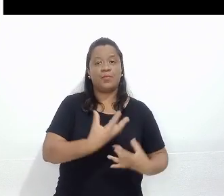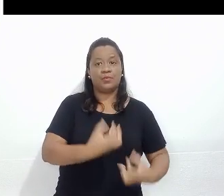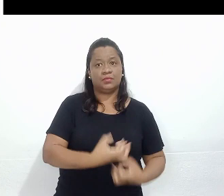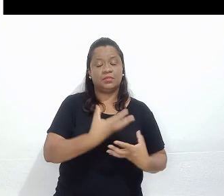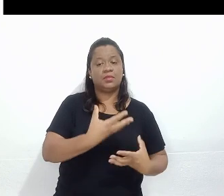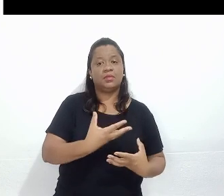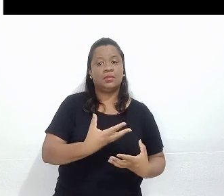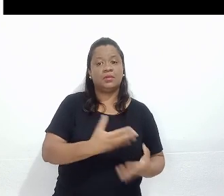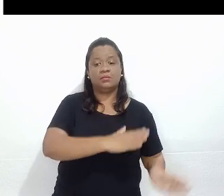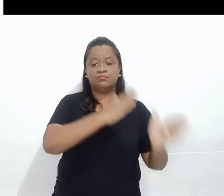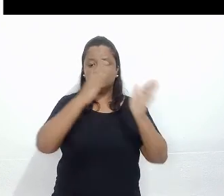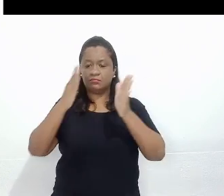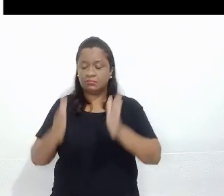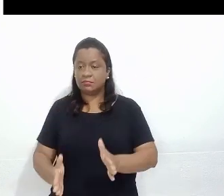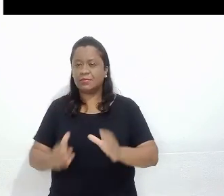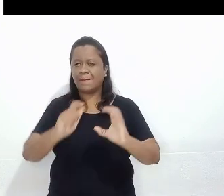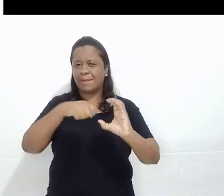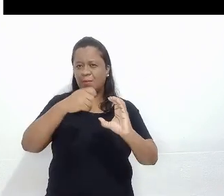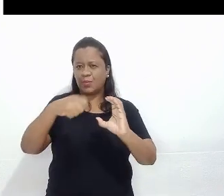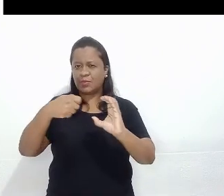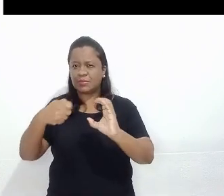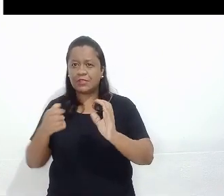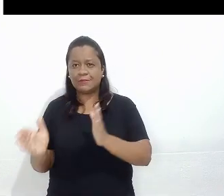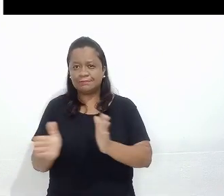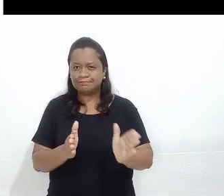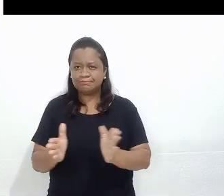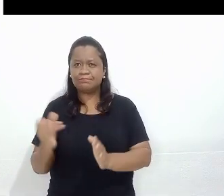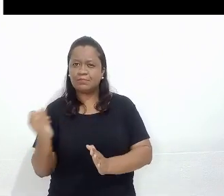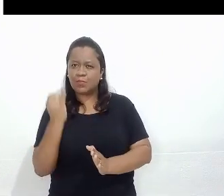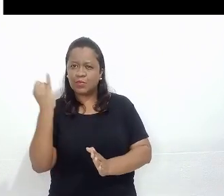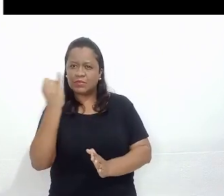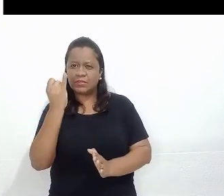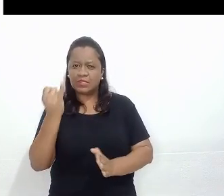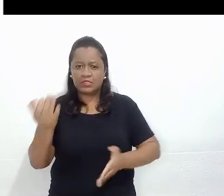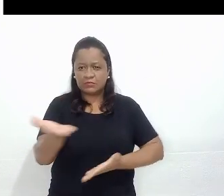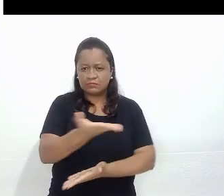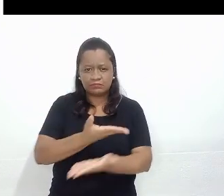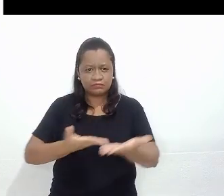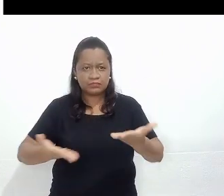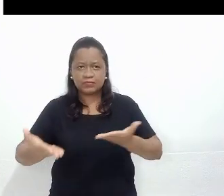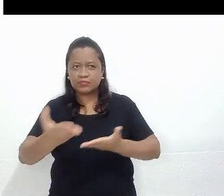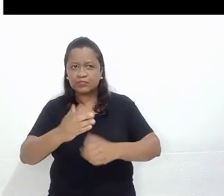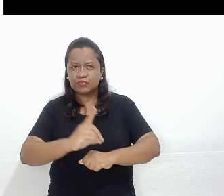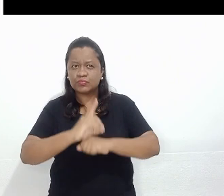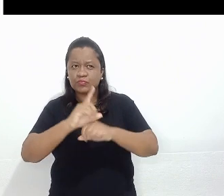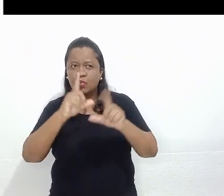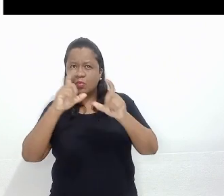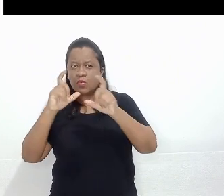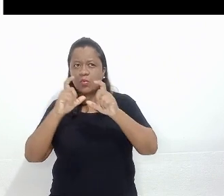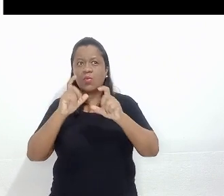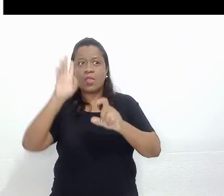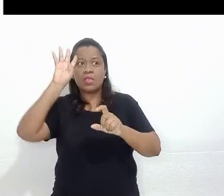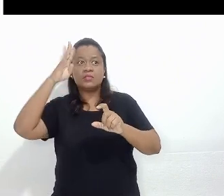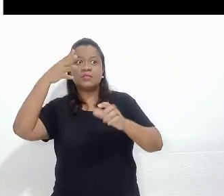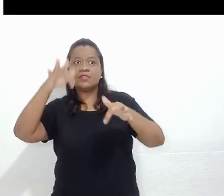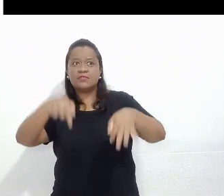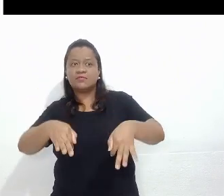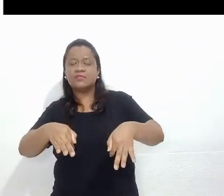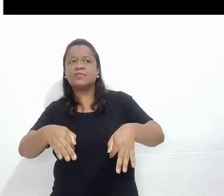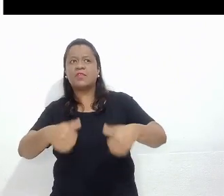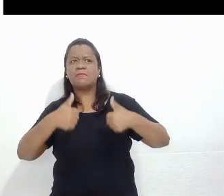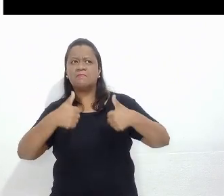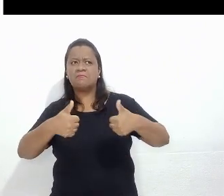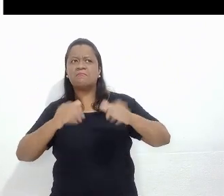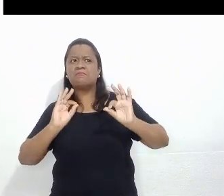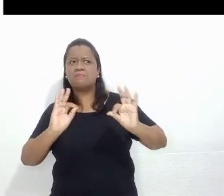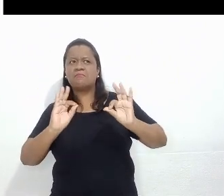produção, que é justamente o período de filmagem, importantíssimo toda a orquestração dele ali, para ver se o resultado final está sendo exatamente